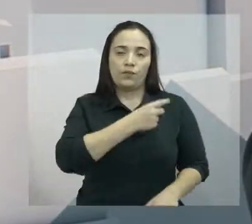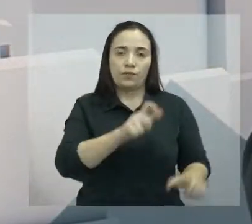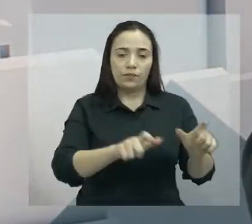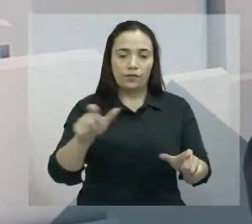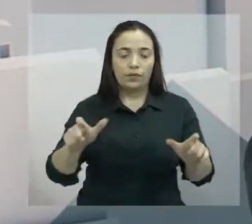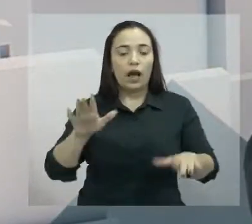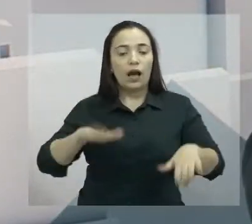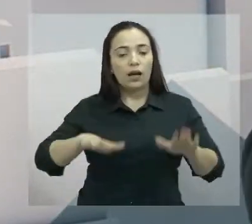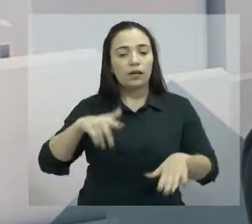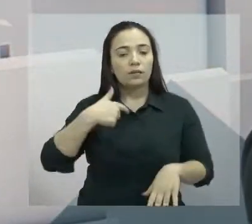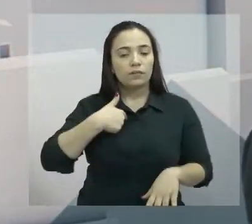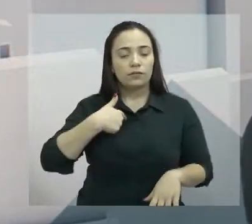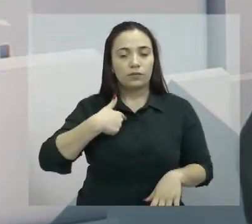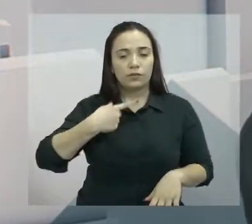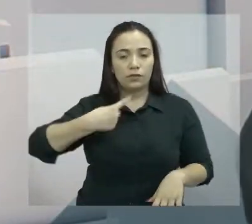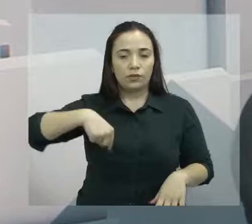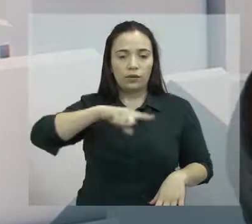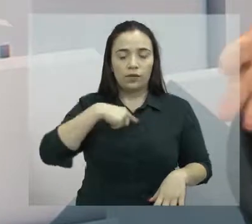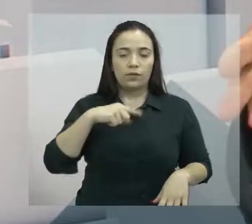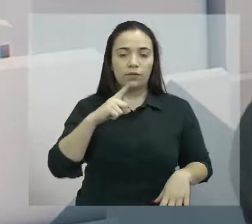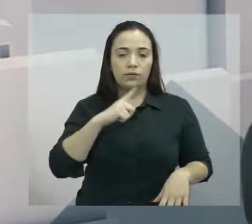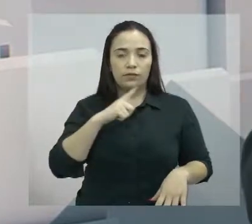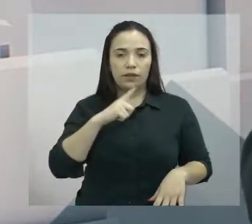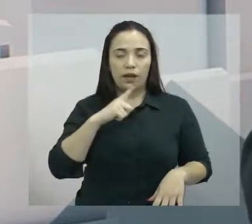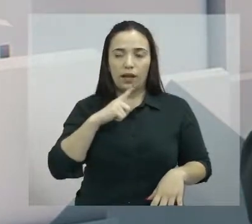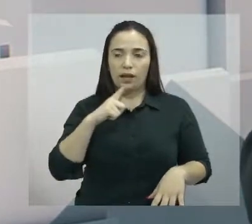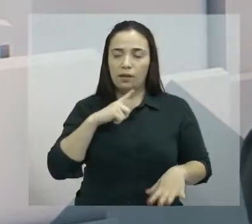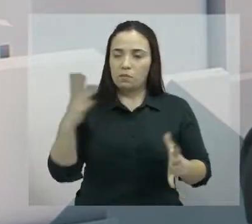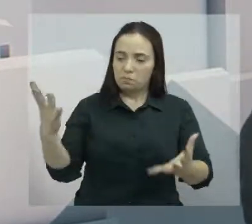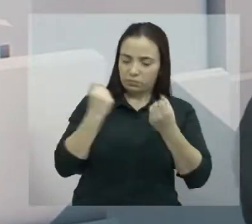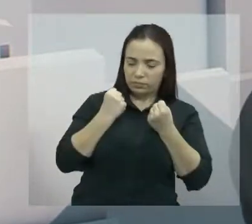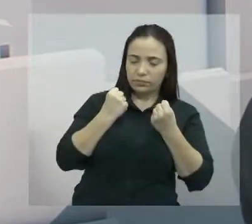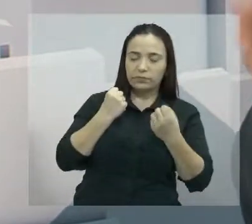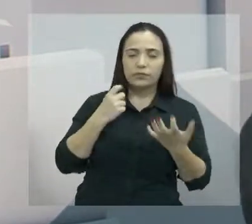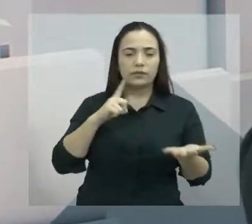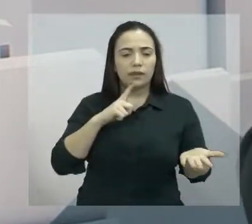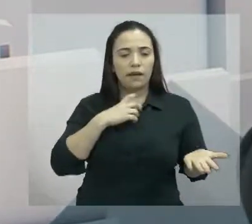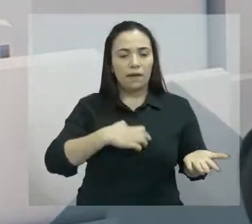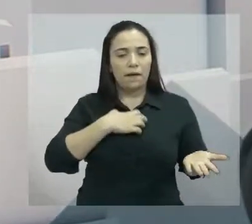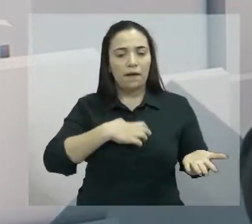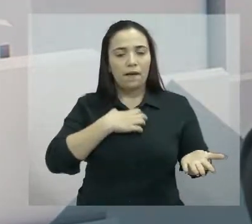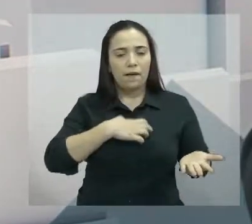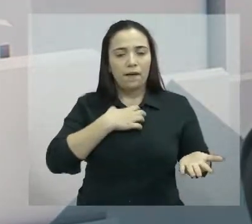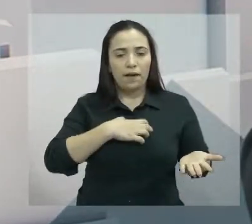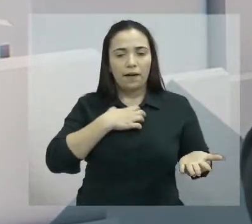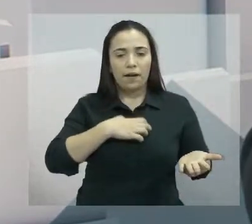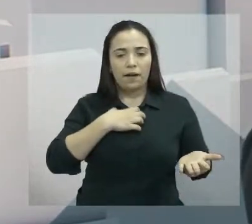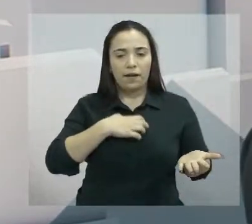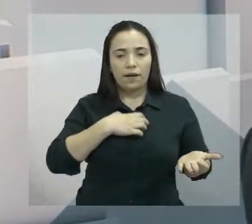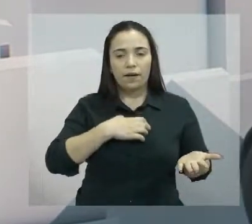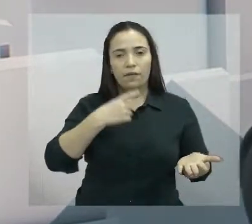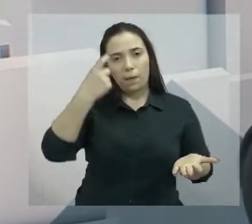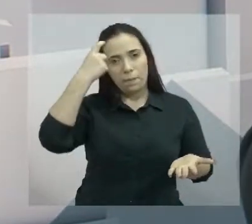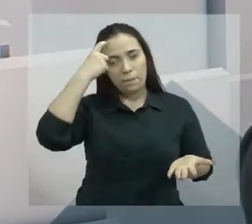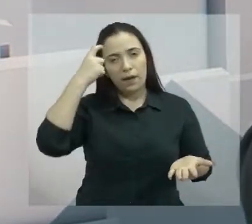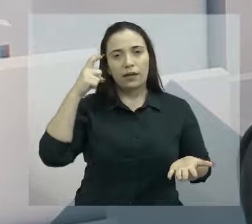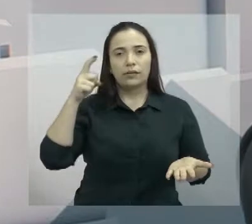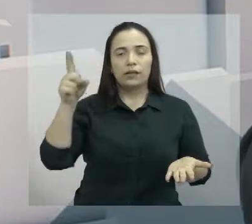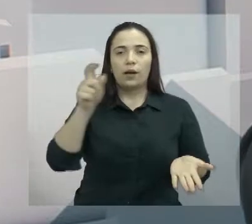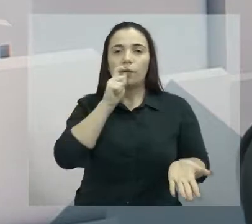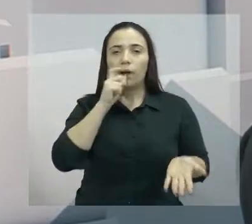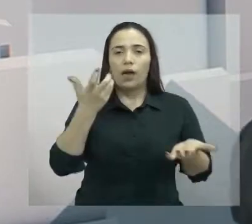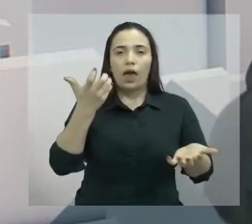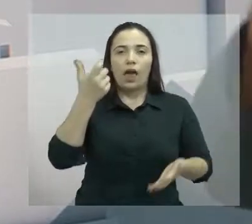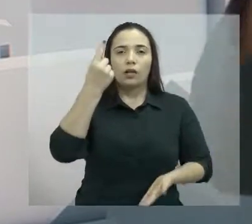nós mesmos reagimos quando há uma punição desse sentido, achando que isso é a indústria da multa, né?